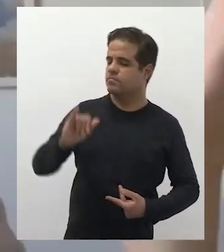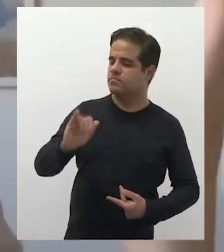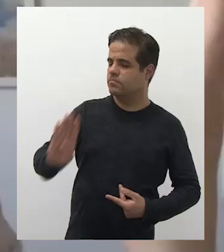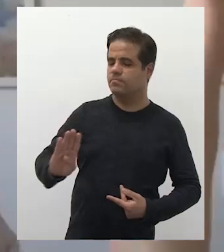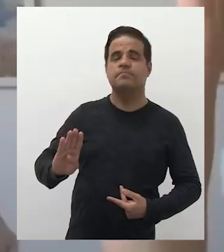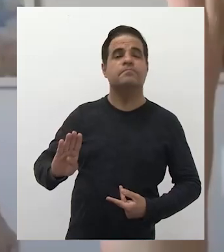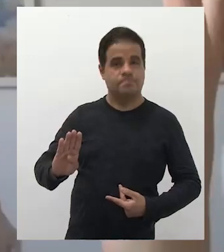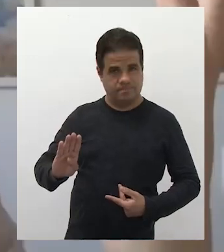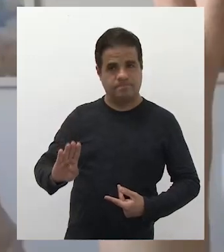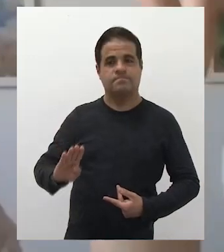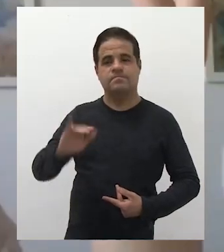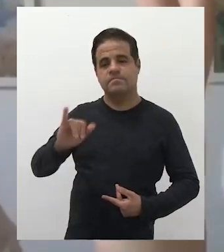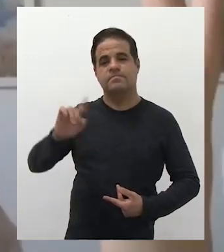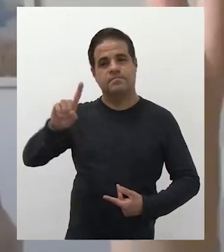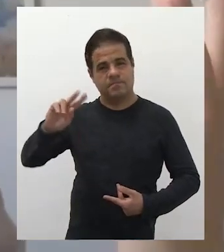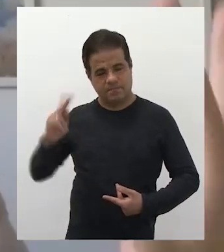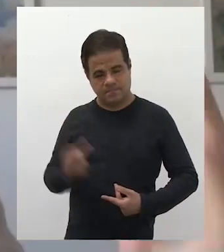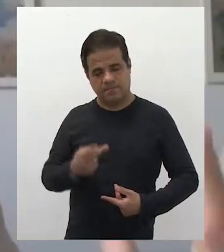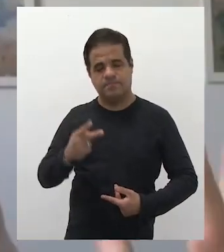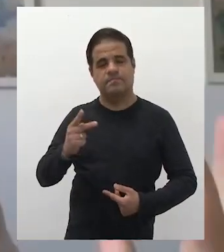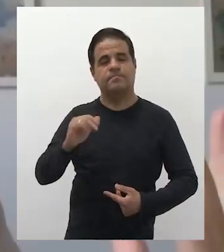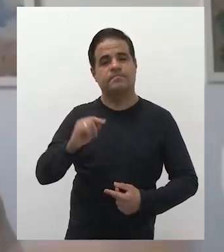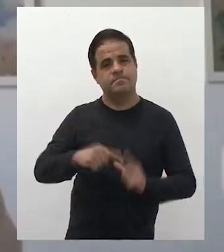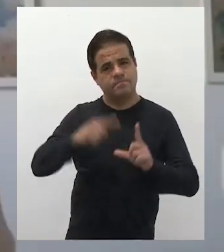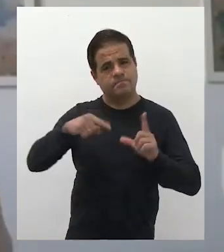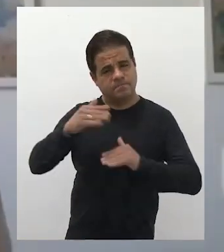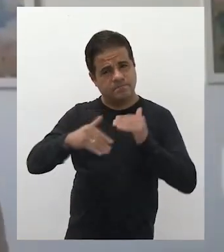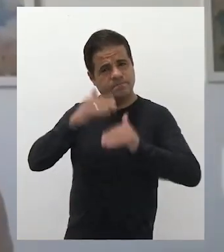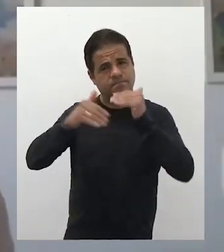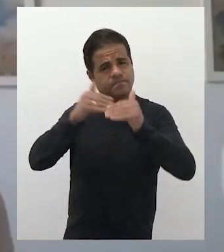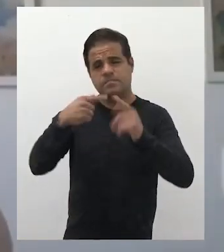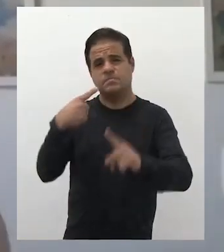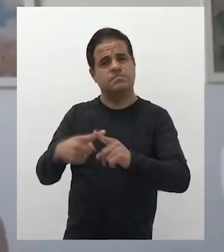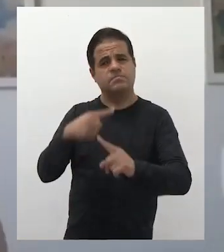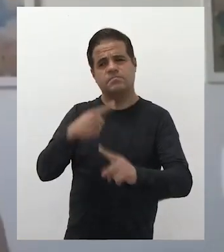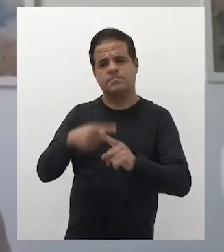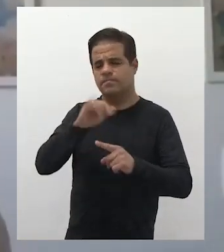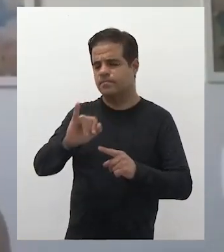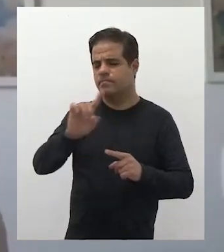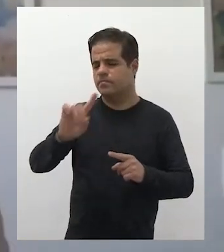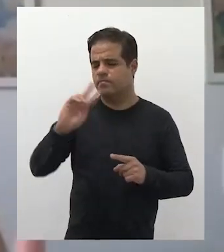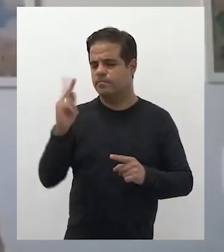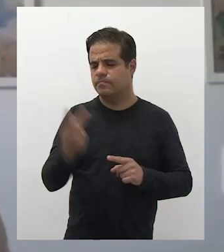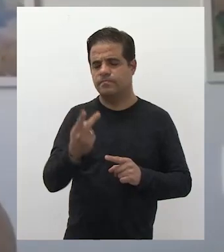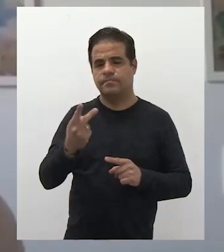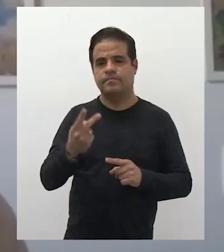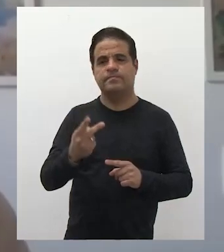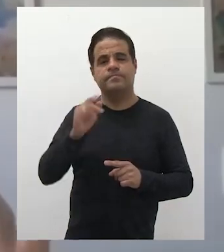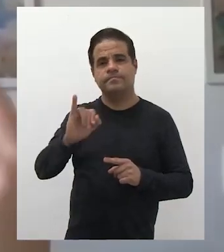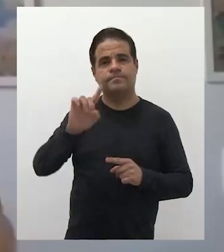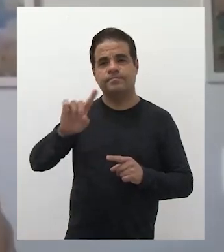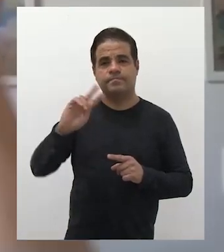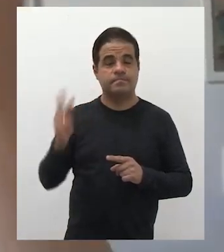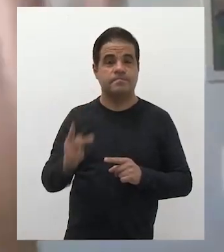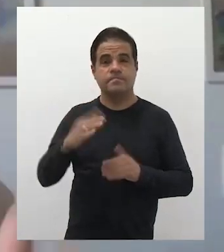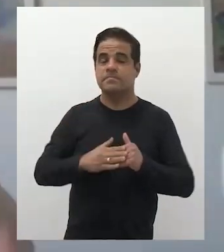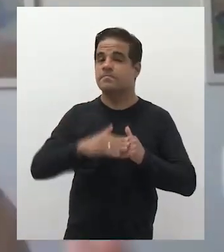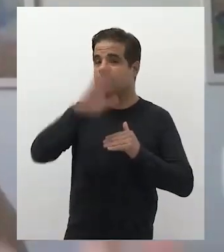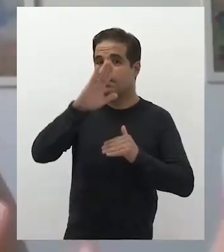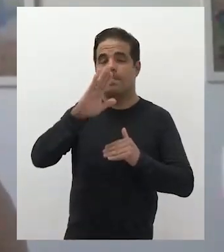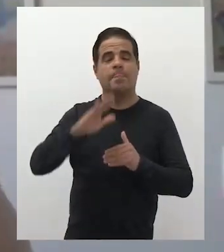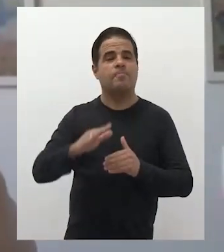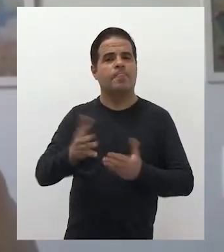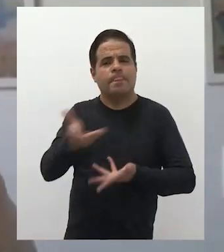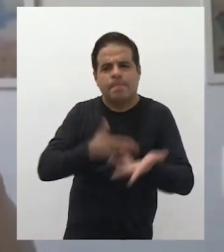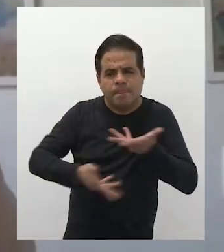Interno Bruto, IDH, Índice de Desenvolvimento Humano. Por que o IDH é uma ideia superior, mais refinada